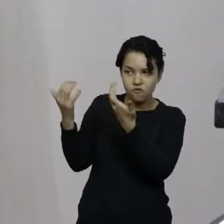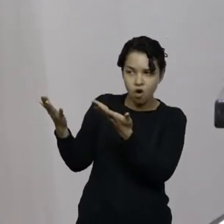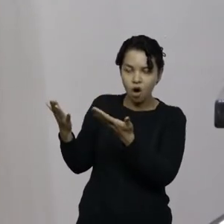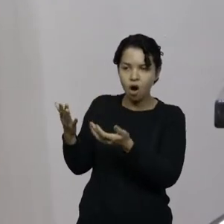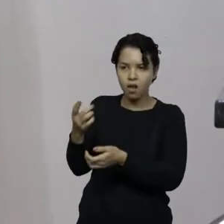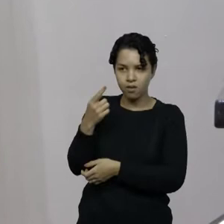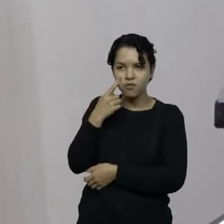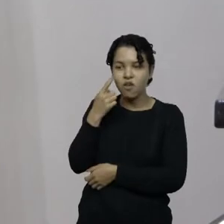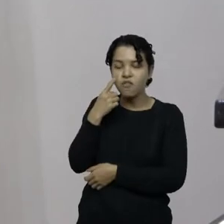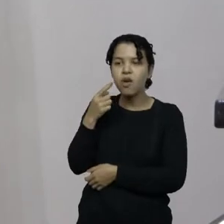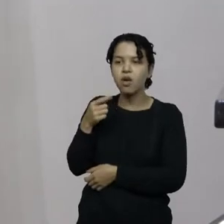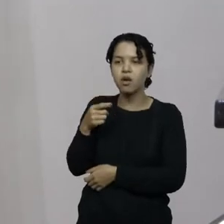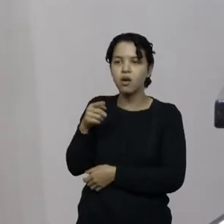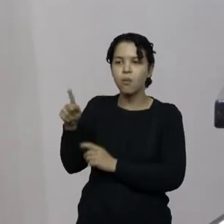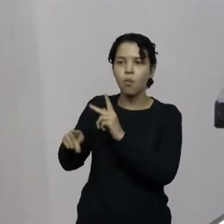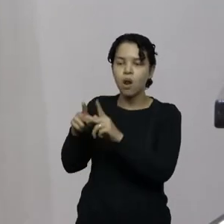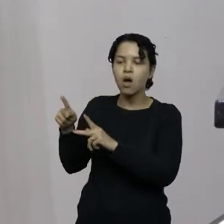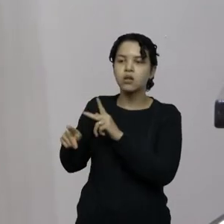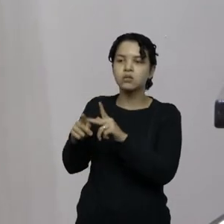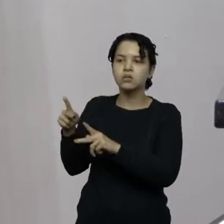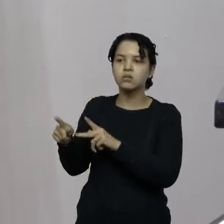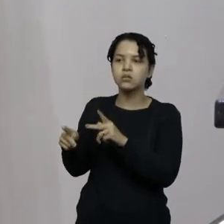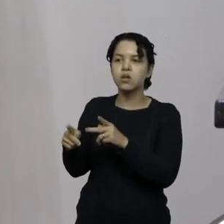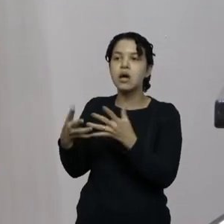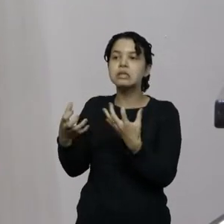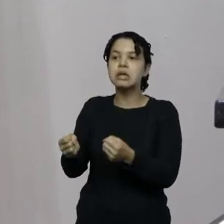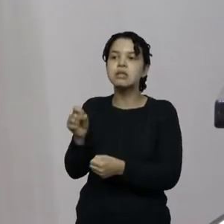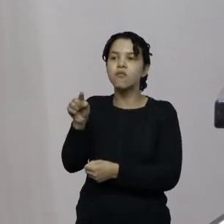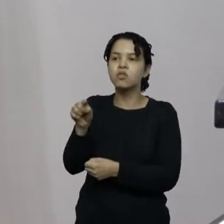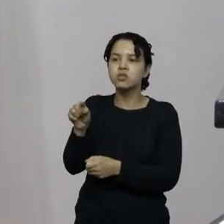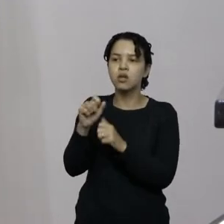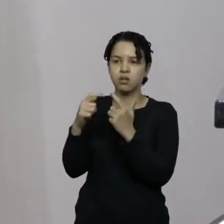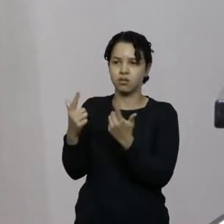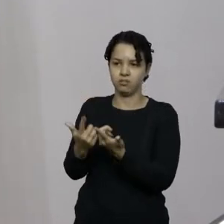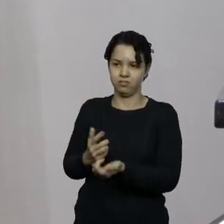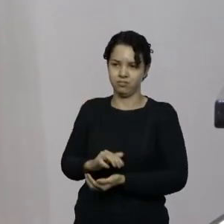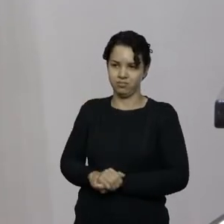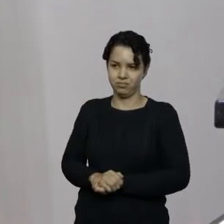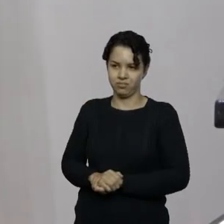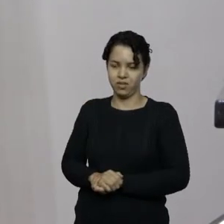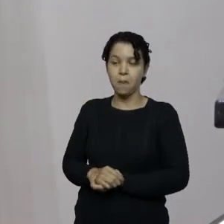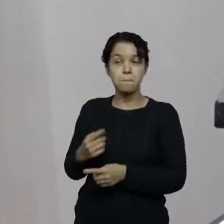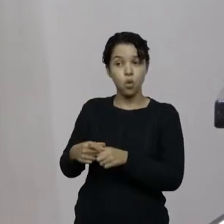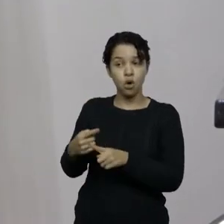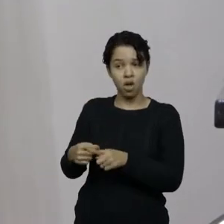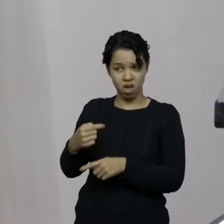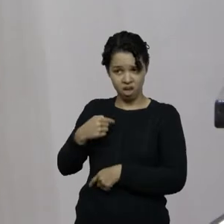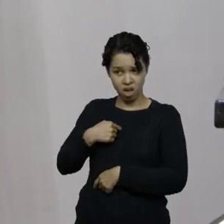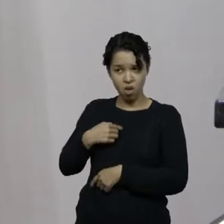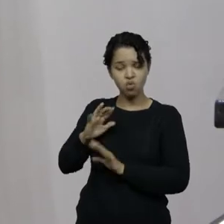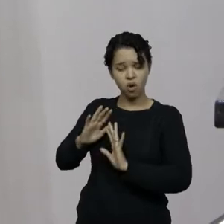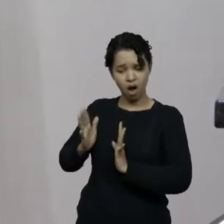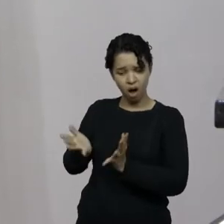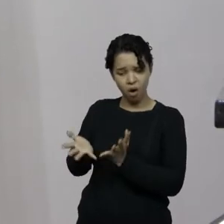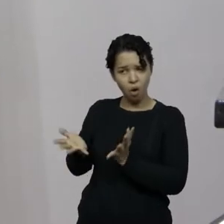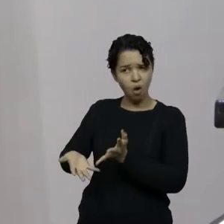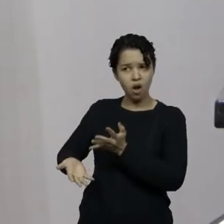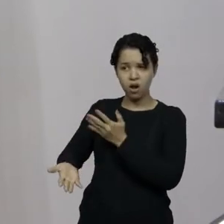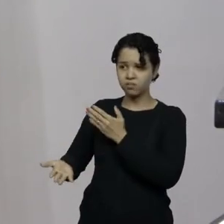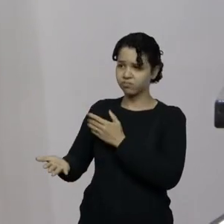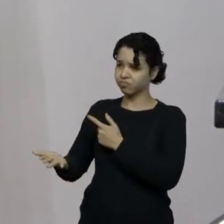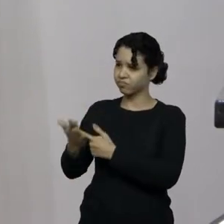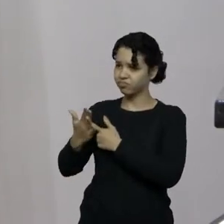está a sua aprovação porque eu nunca recebi tanto apoio Quanto quanto quando eu contestei o